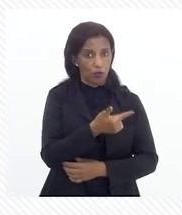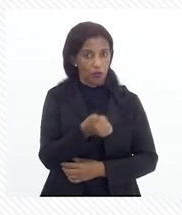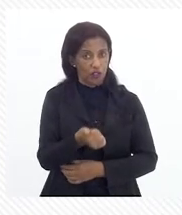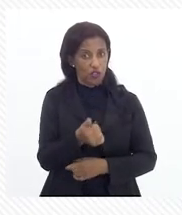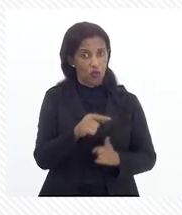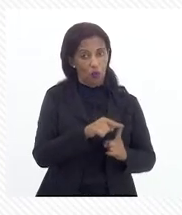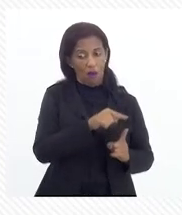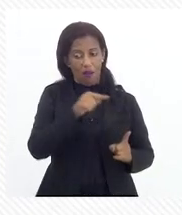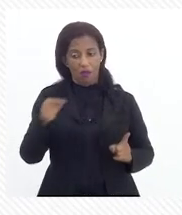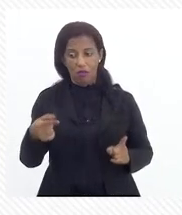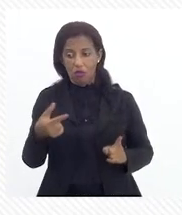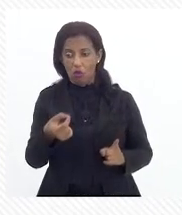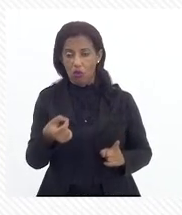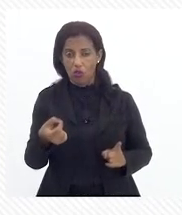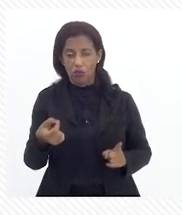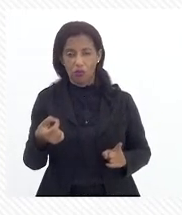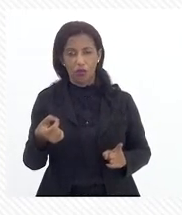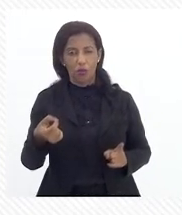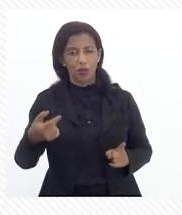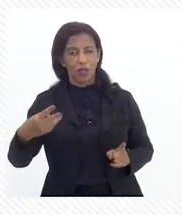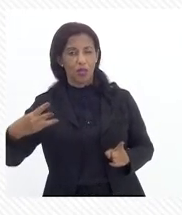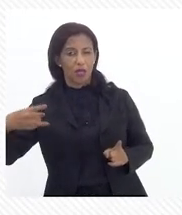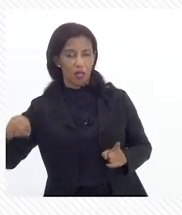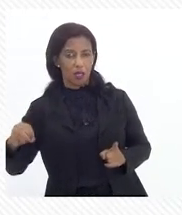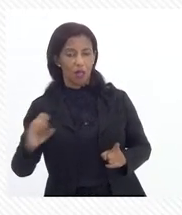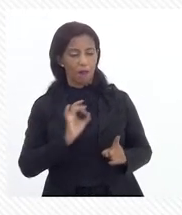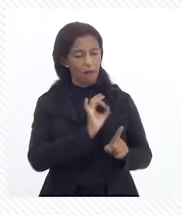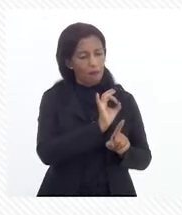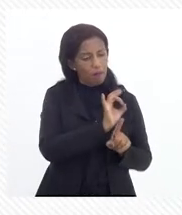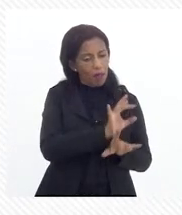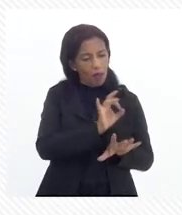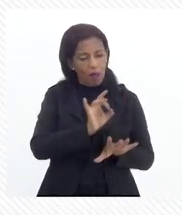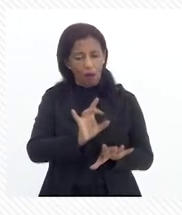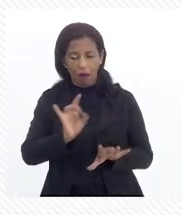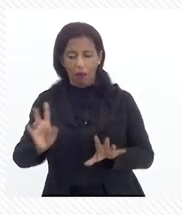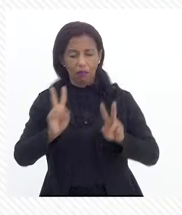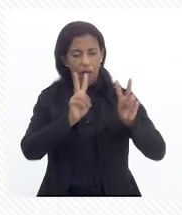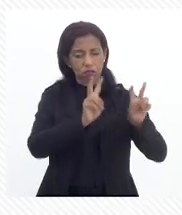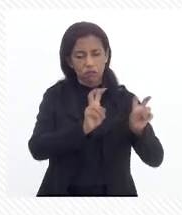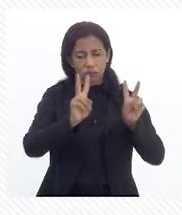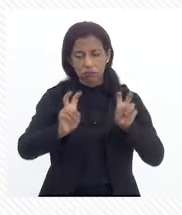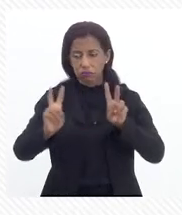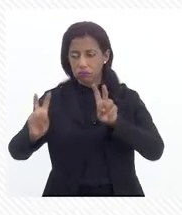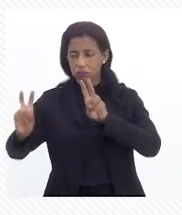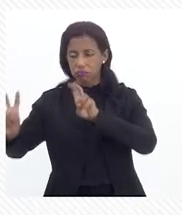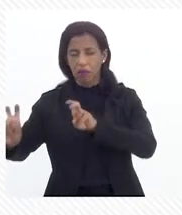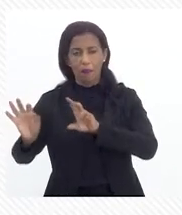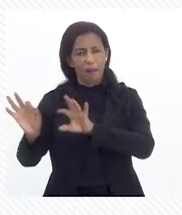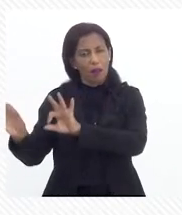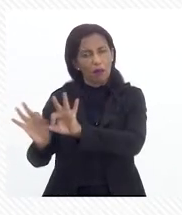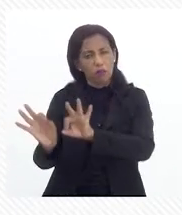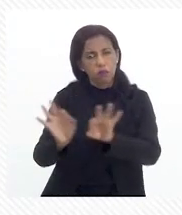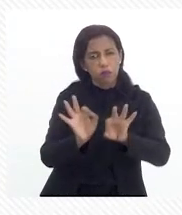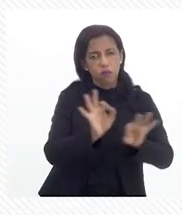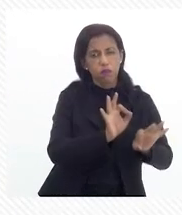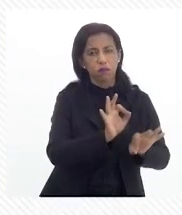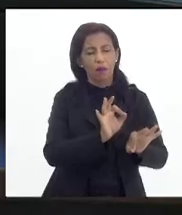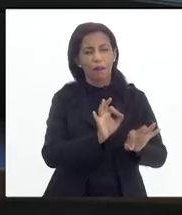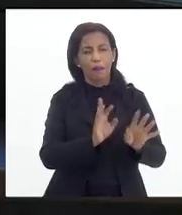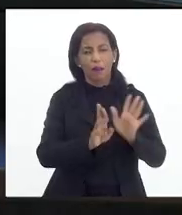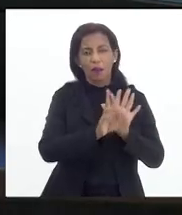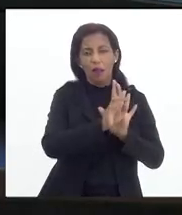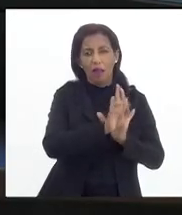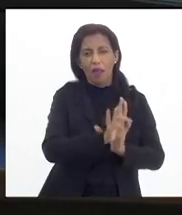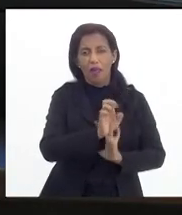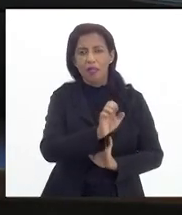a2030 para cada assunto para cada projeção para cada